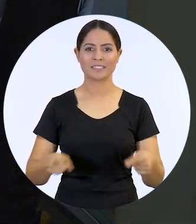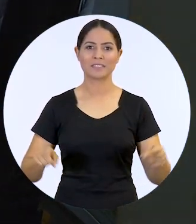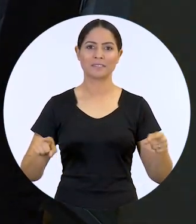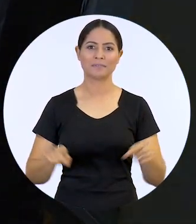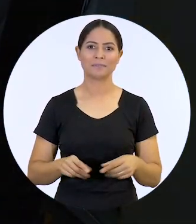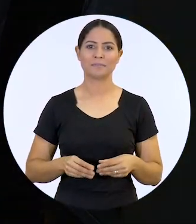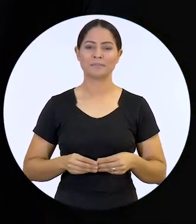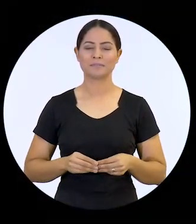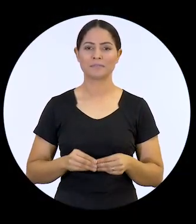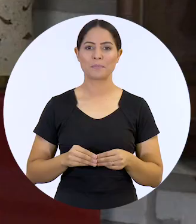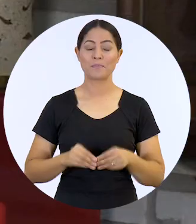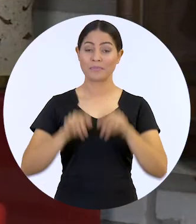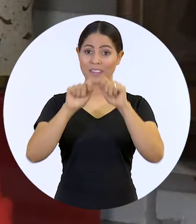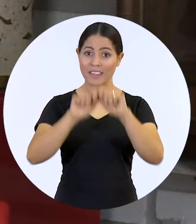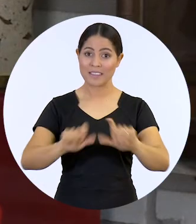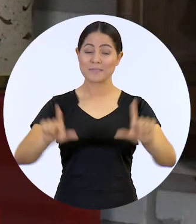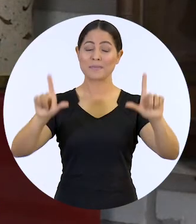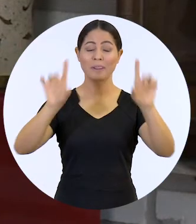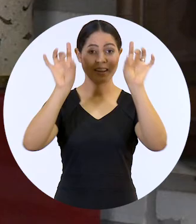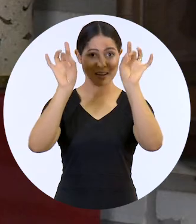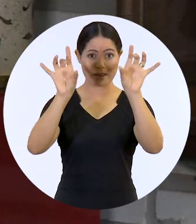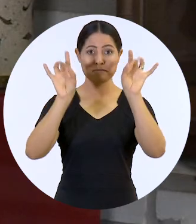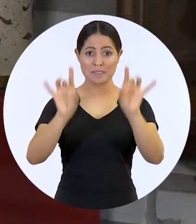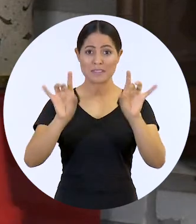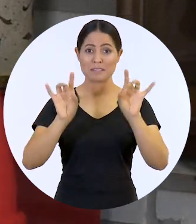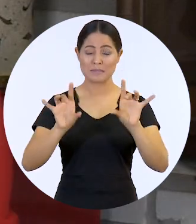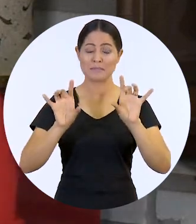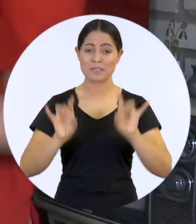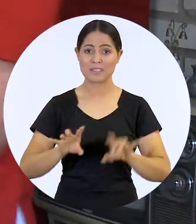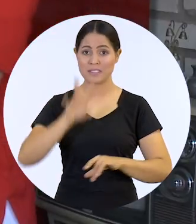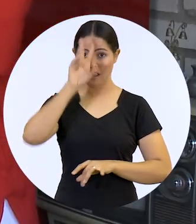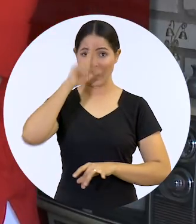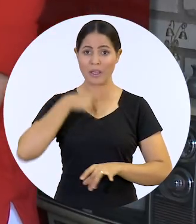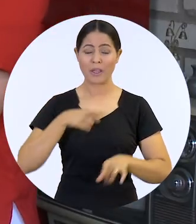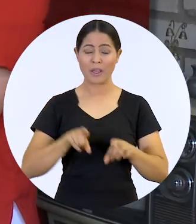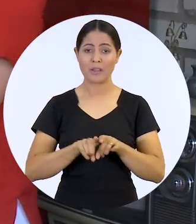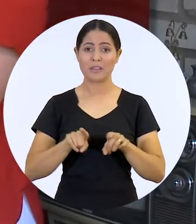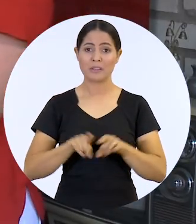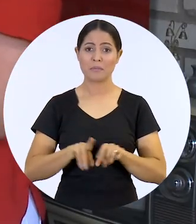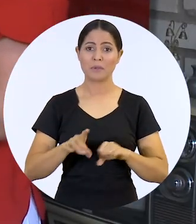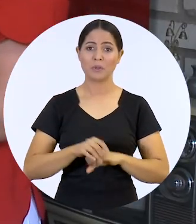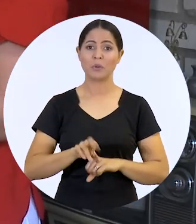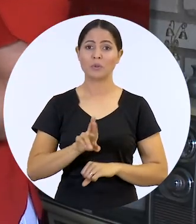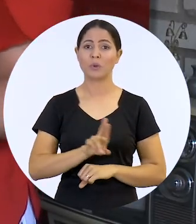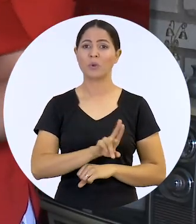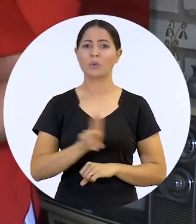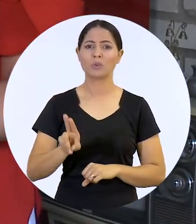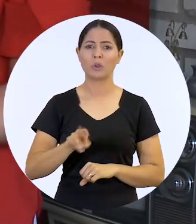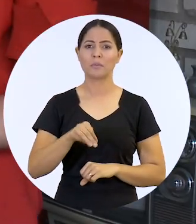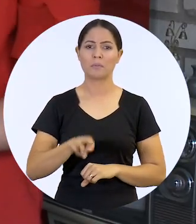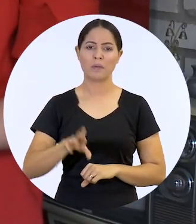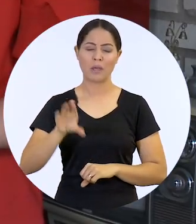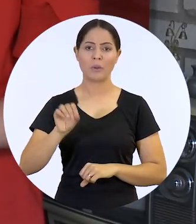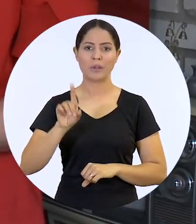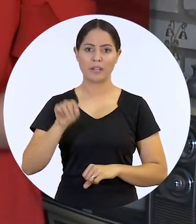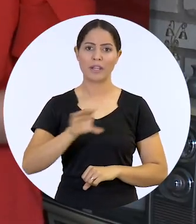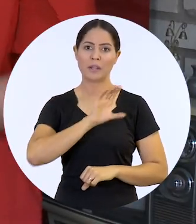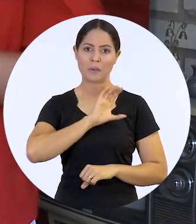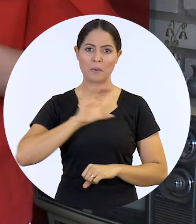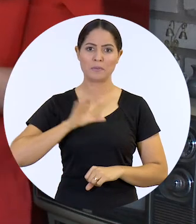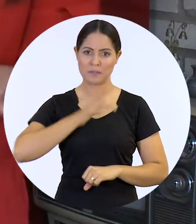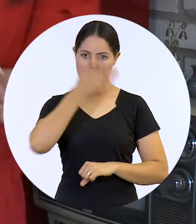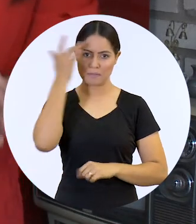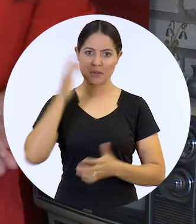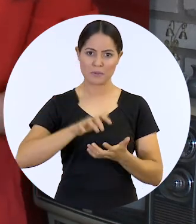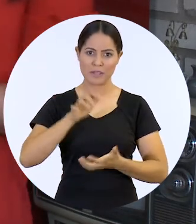xindolalá. E para um programa tão especial, eu e o Dr. Mauro Freitas, presidente da Comissão dos Direitos da Pessoa Idosa